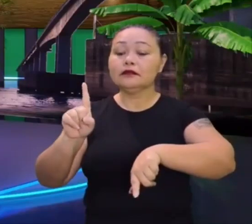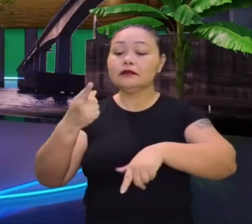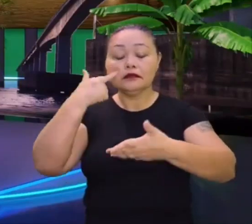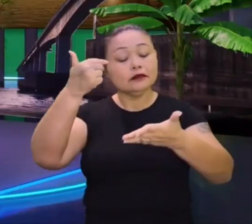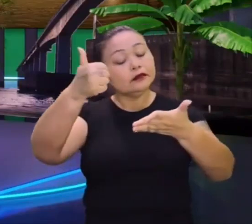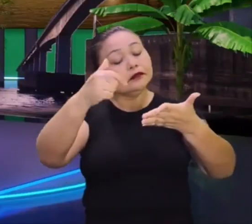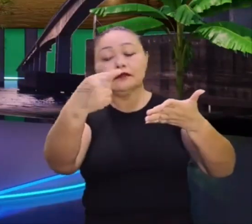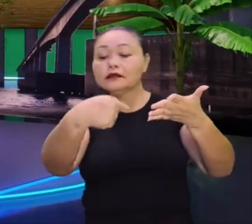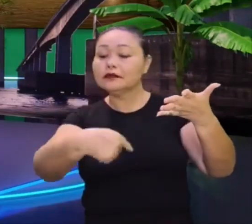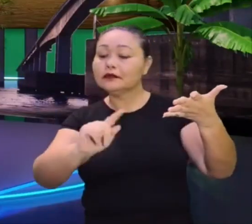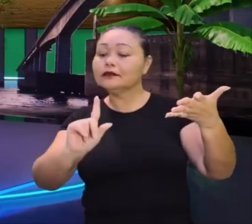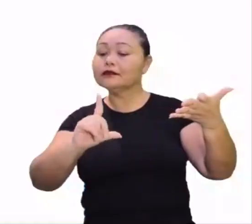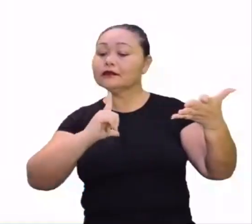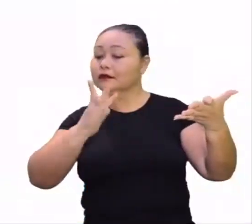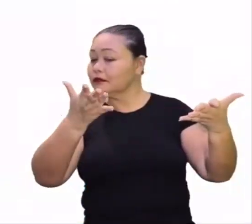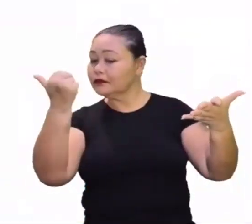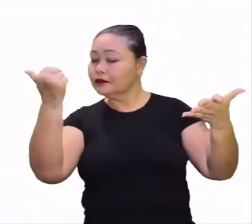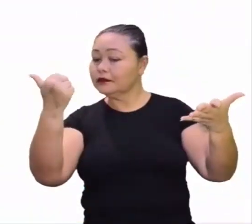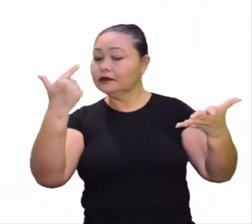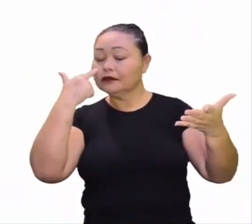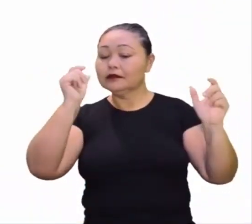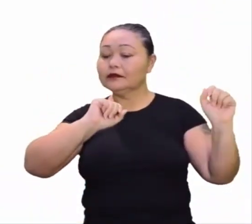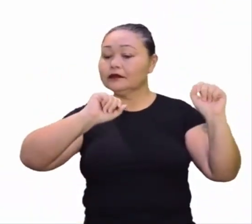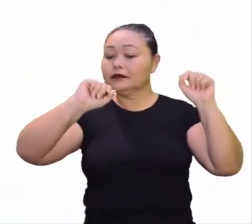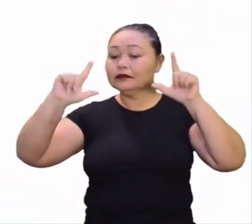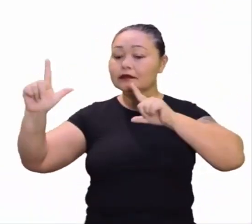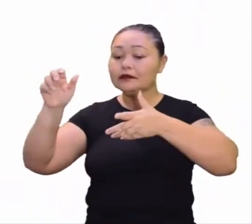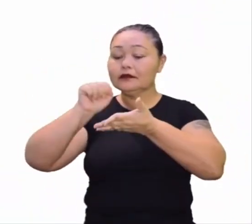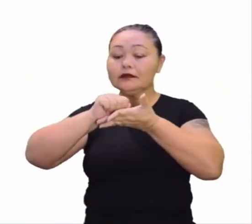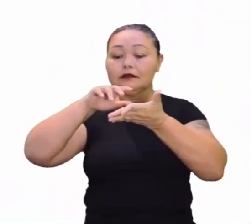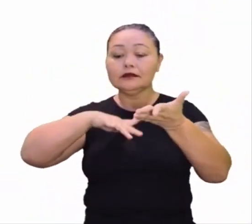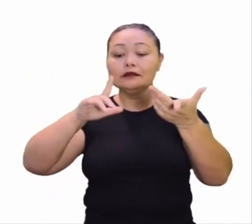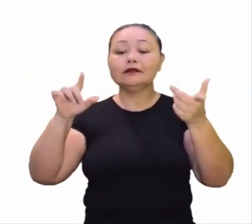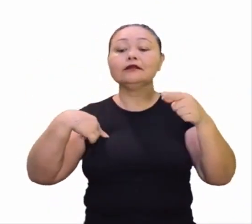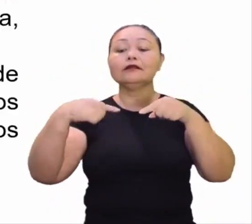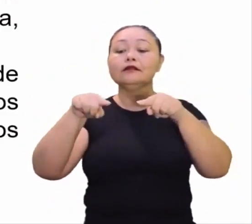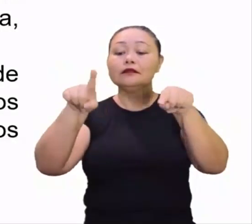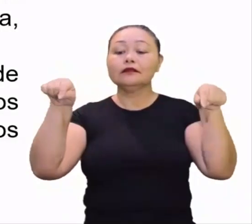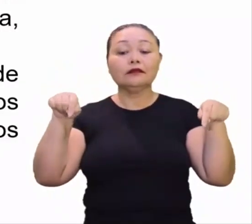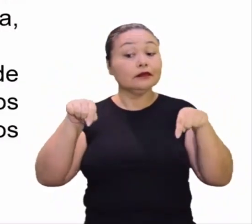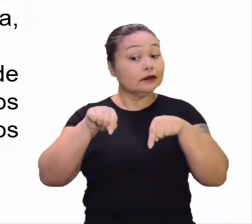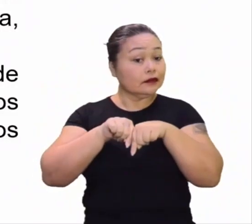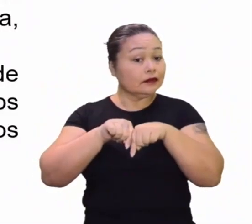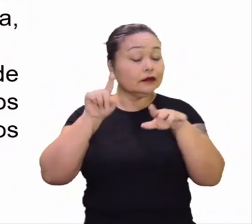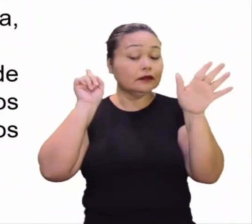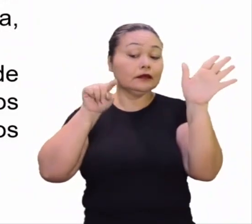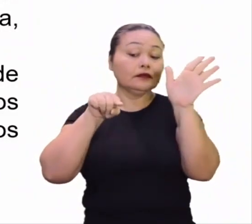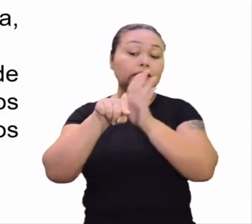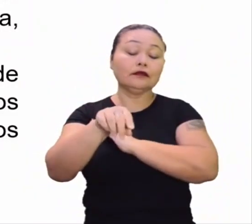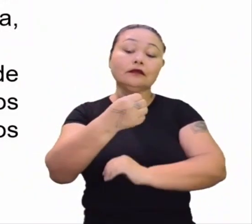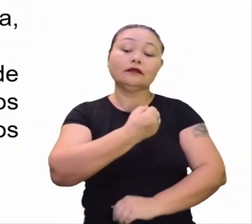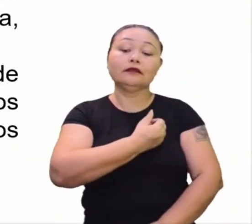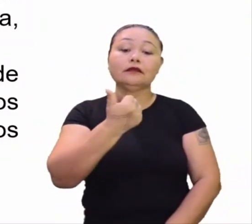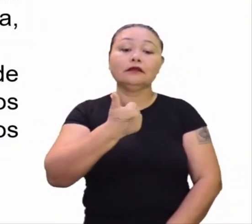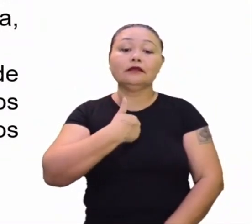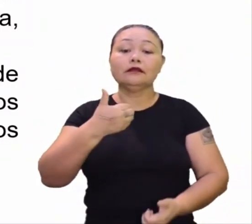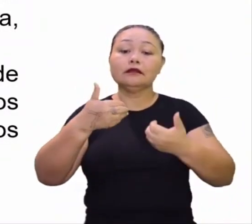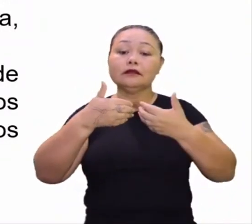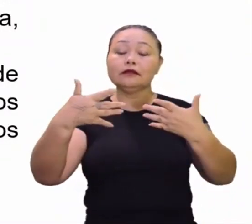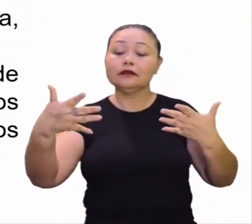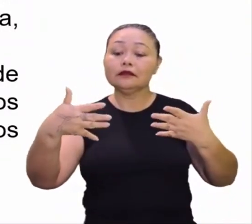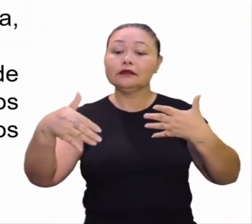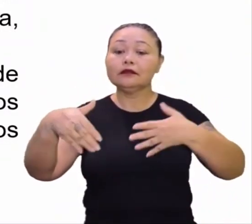conferir o resultado. Beleza, vamos lá? Vamos, de olho na tela. Atividade de sala. Questão 1. Abertura